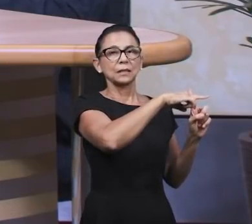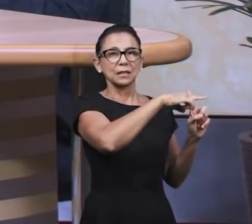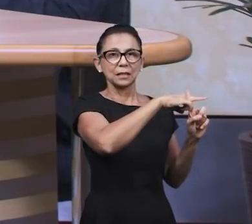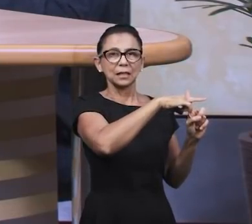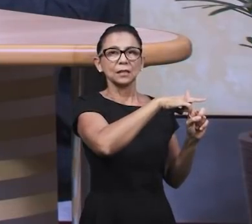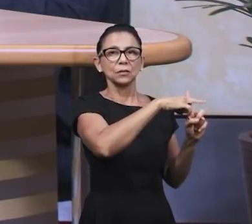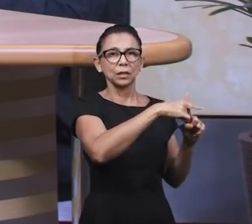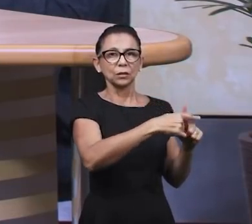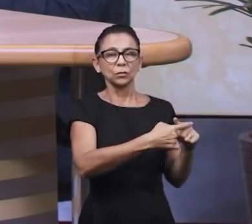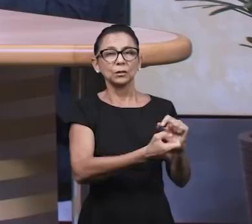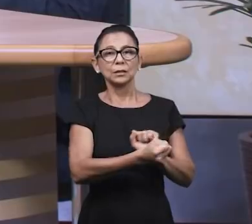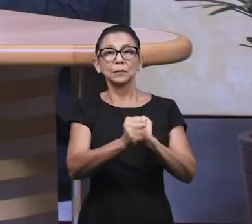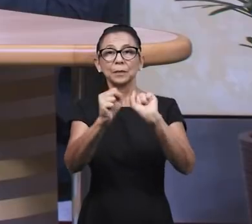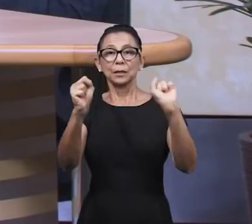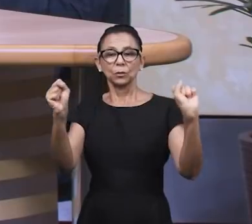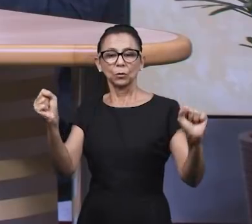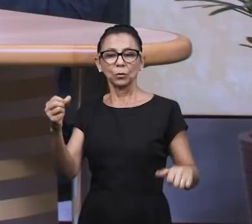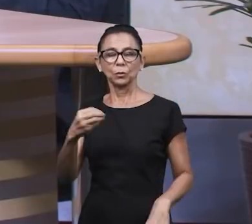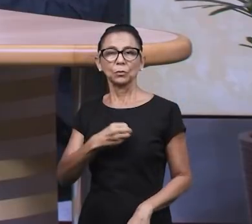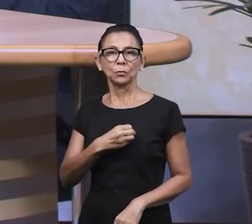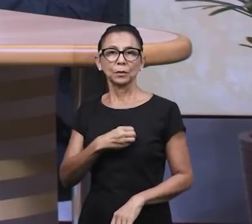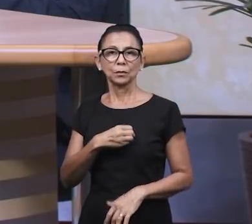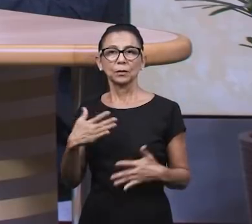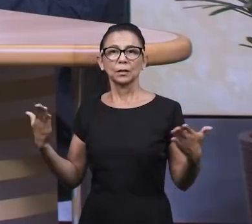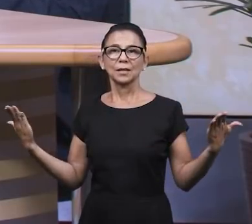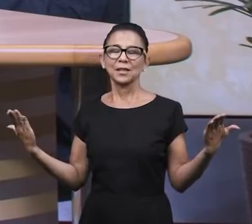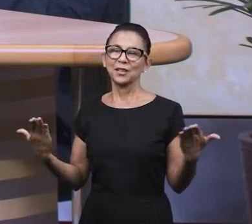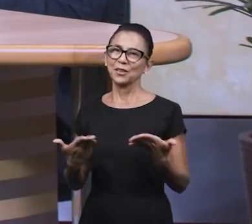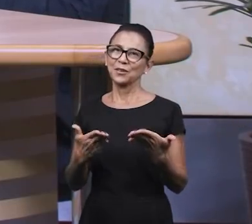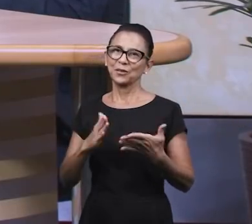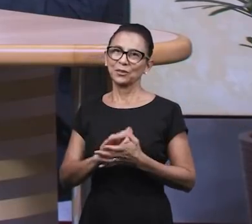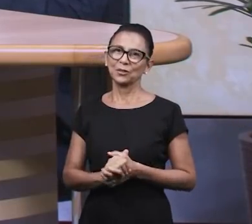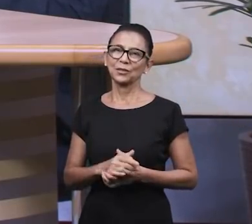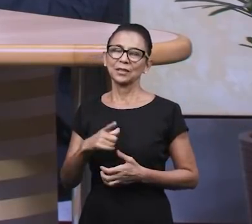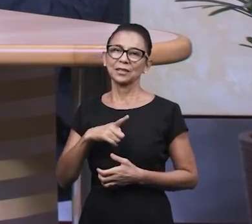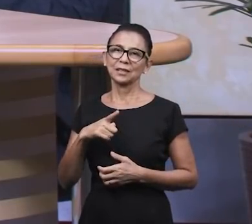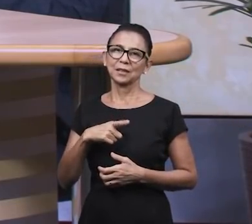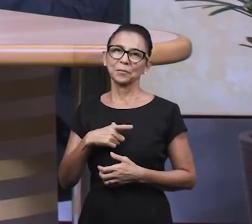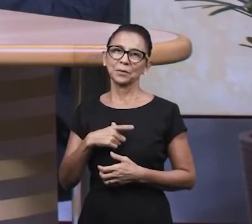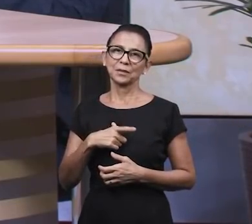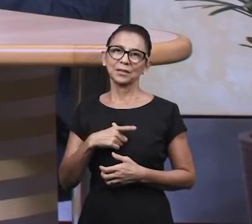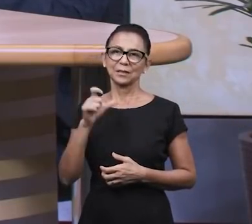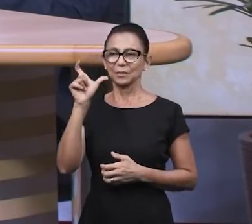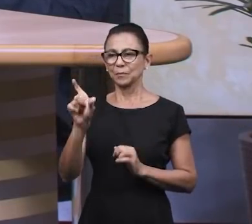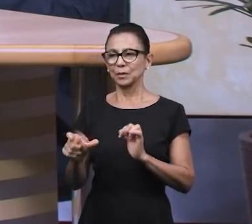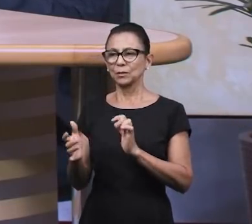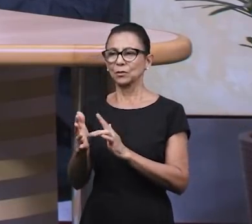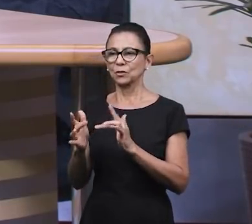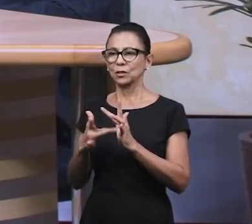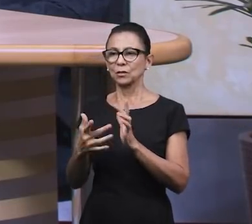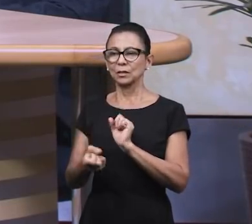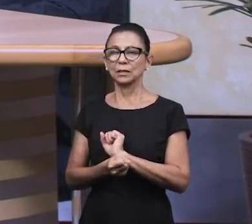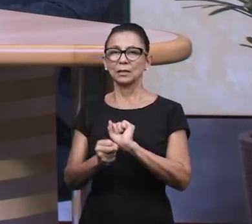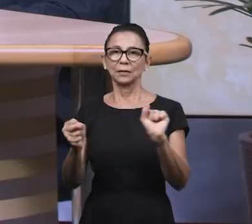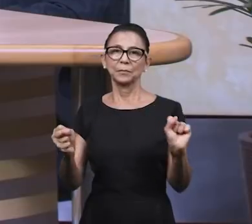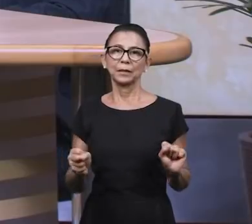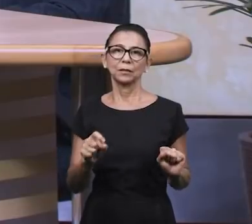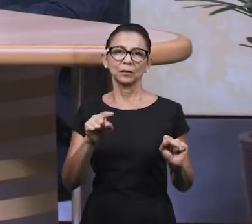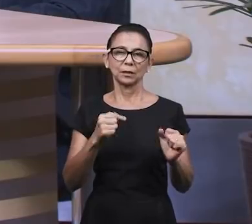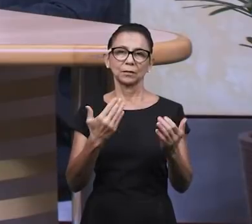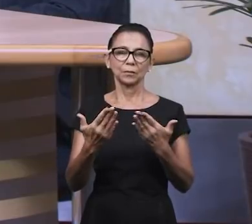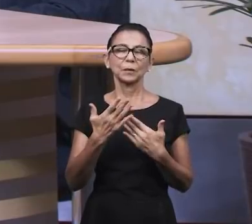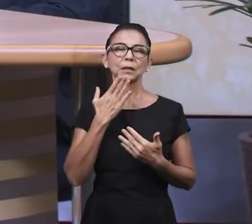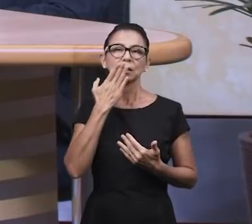a doçura. Nós podemos dizer agora que nós estamos saboreando esse mel, que é a doçura da salvação em Jesus, que fomos libertados, né,